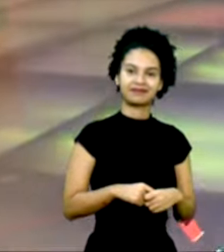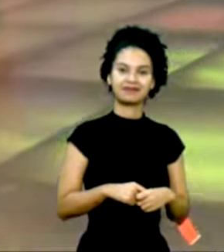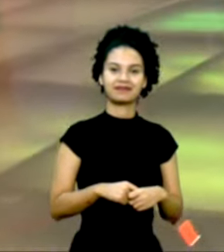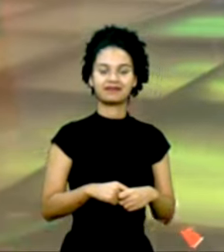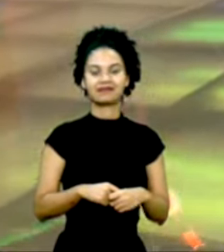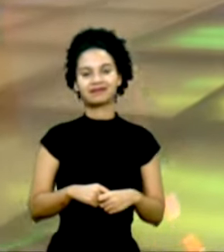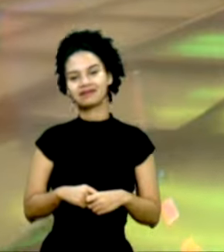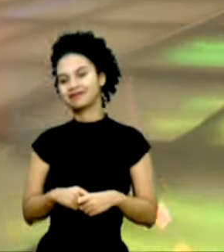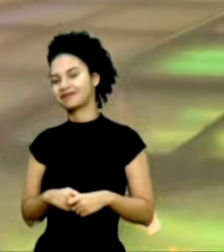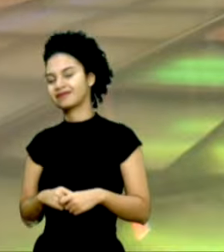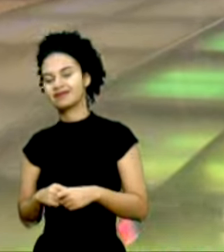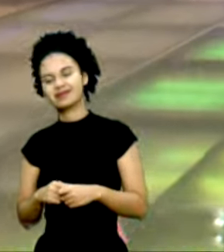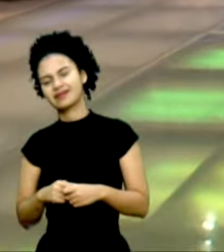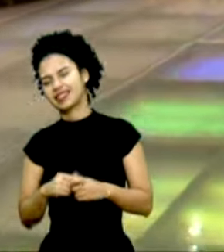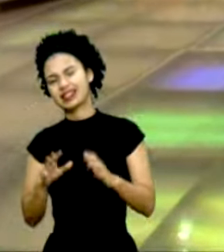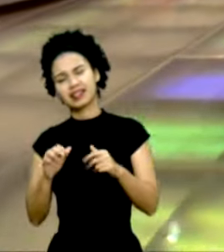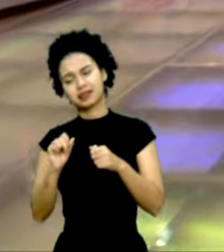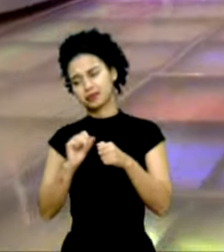Não faz assim,